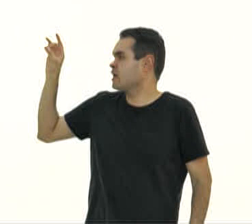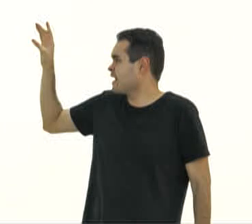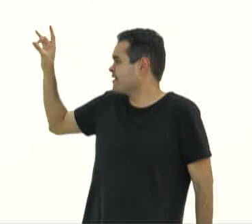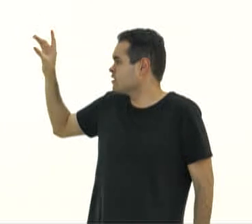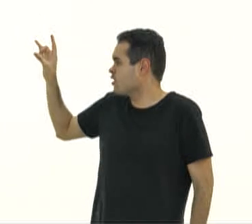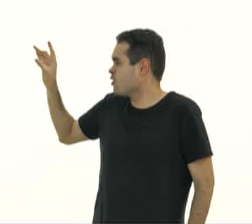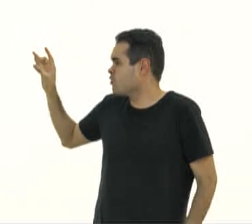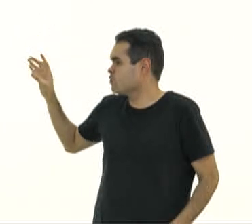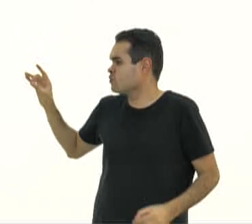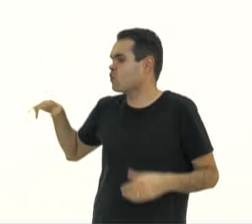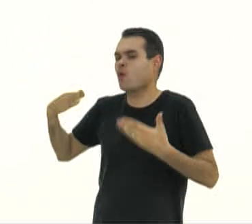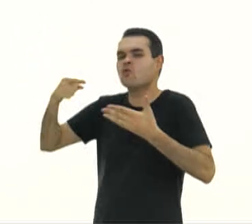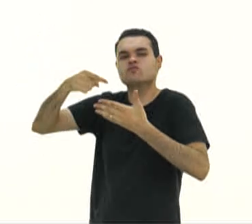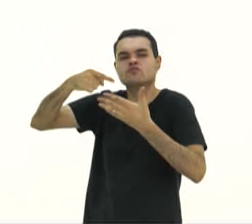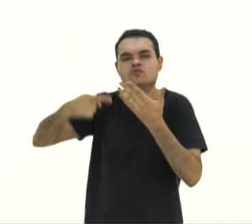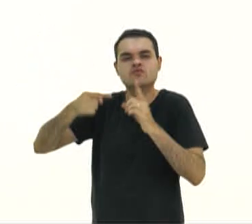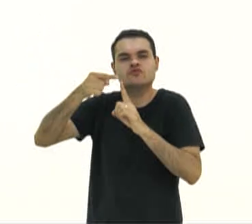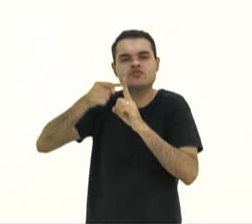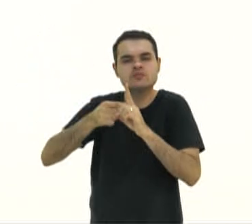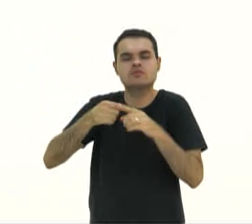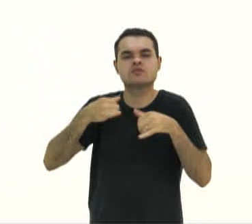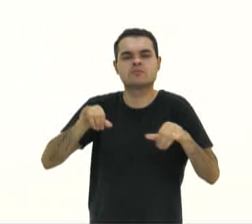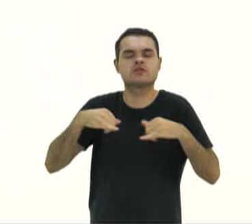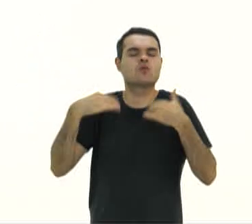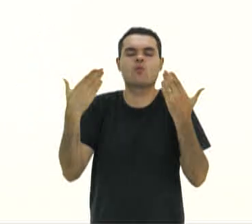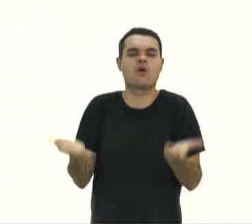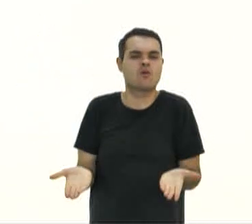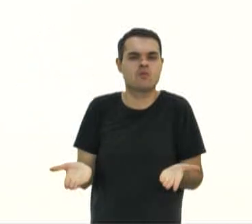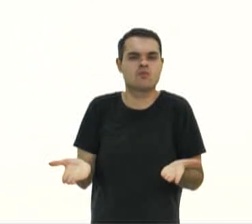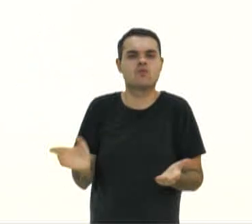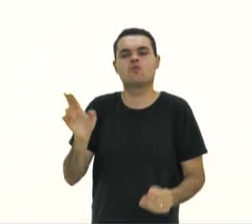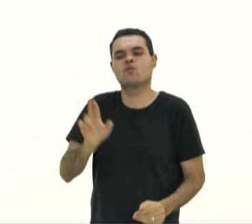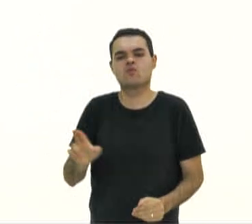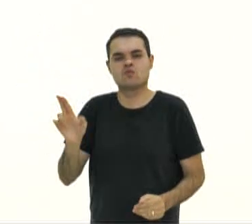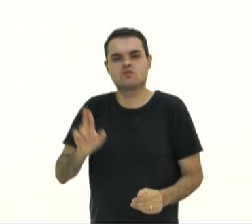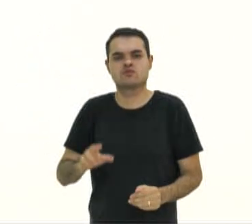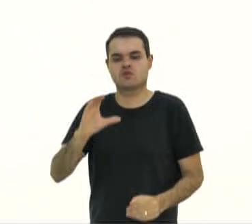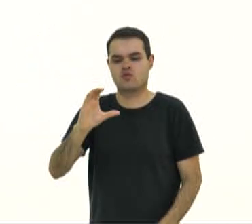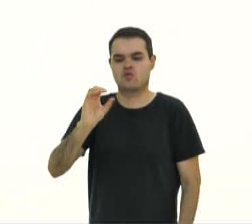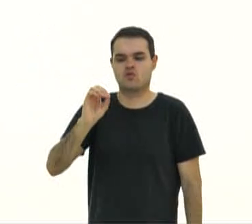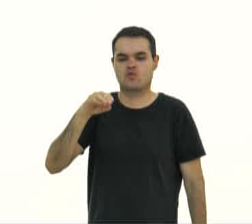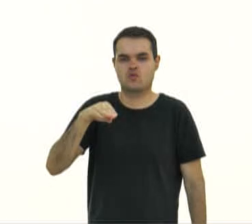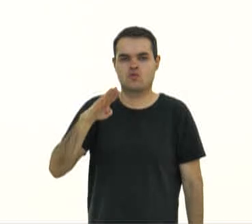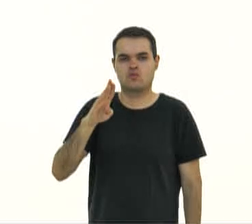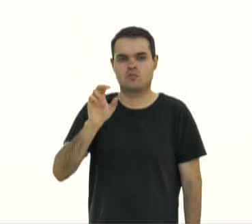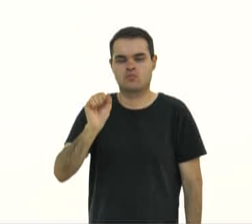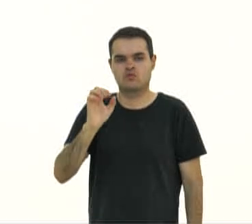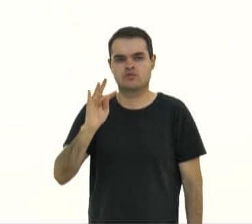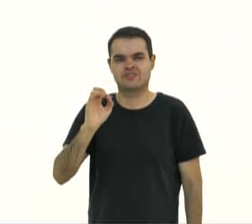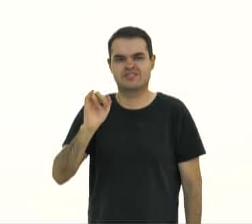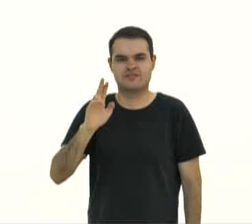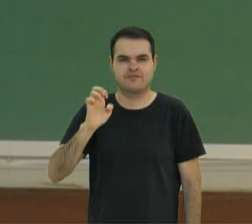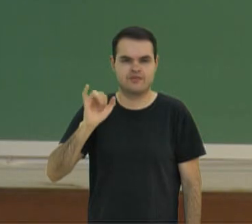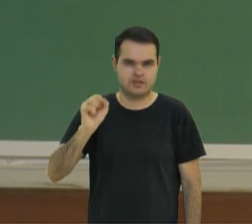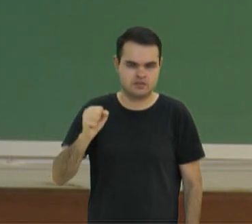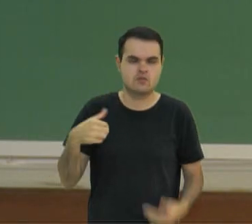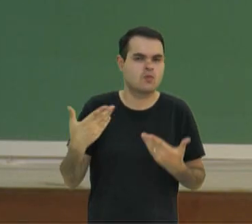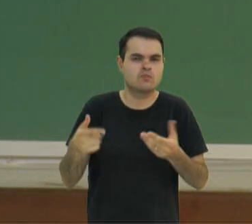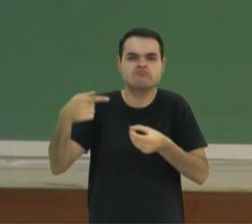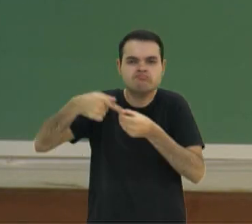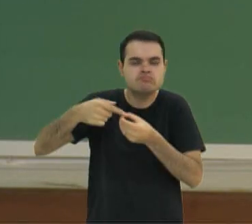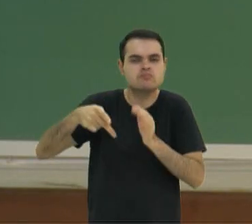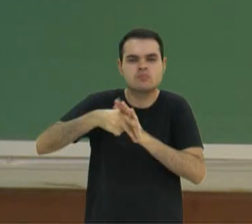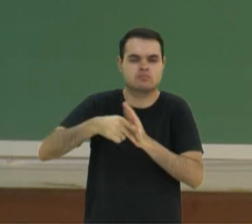meios de transporte representados? Quais usam combustíveis? Pessoal, eu vou dar um bom tempo para